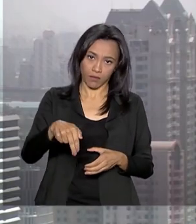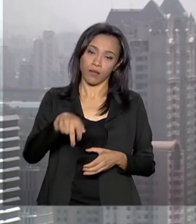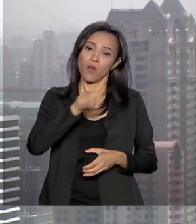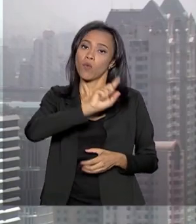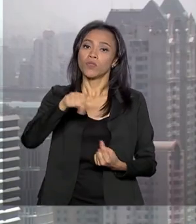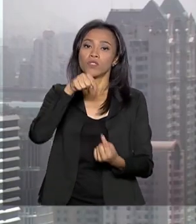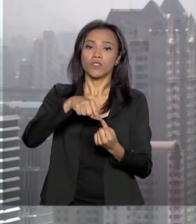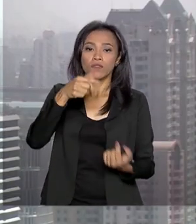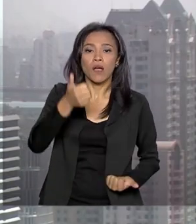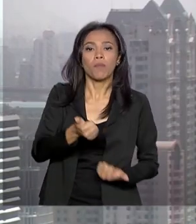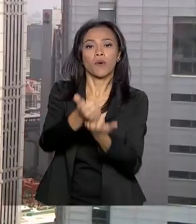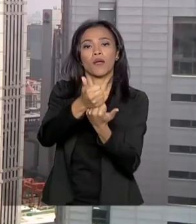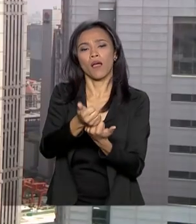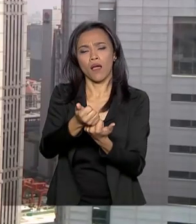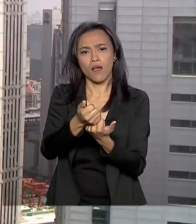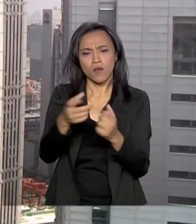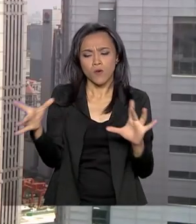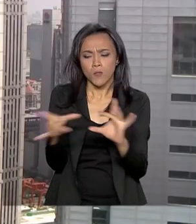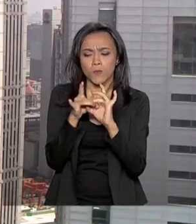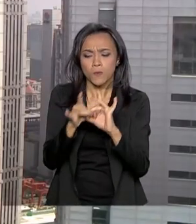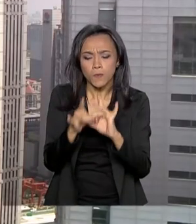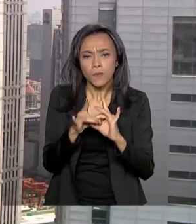fortalecer as relações econômicas entre os dois países